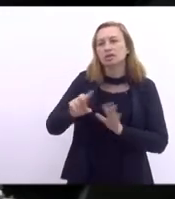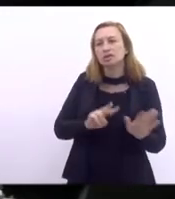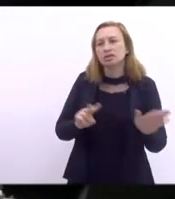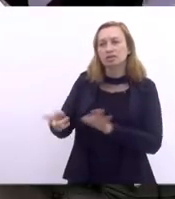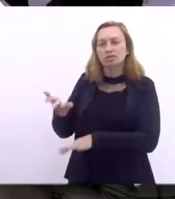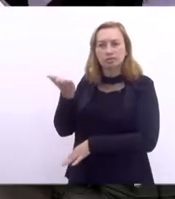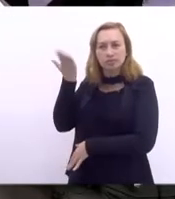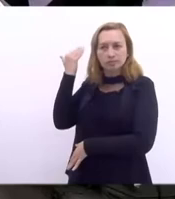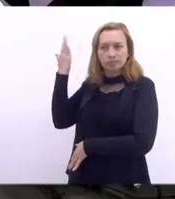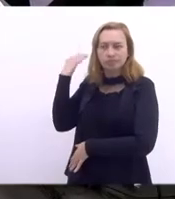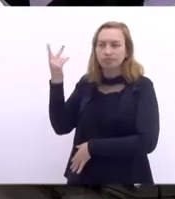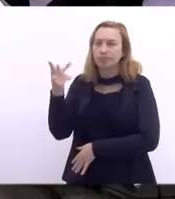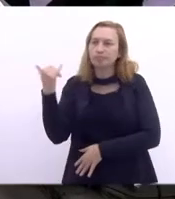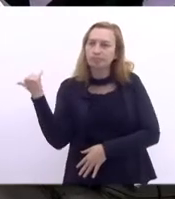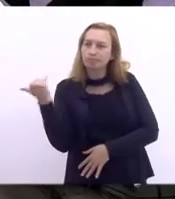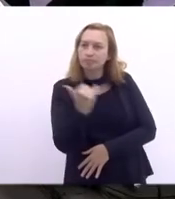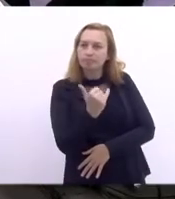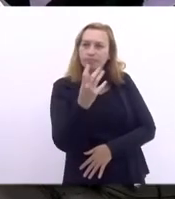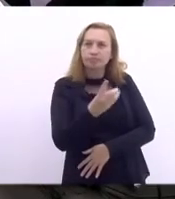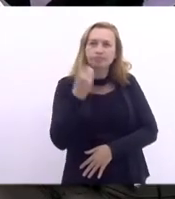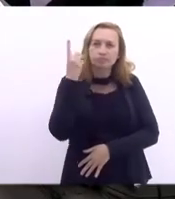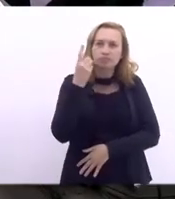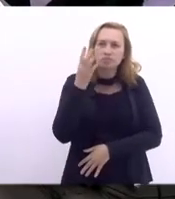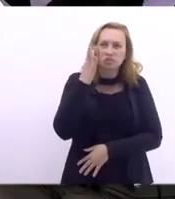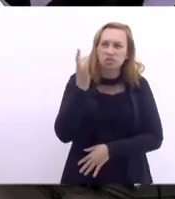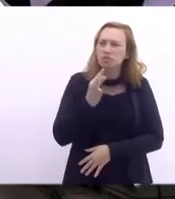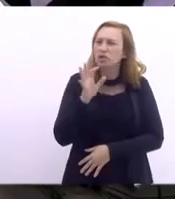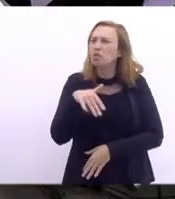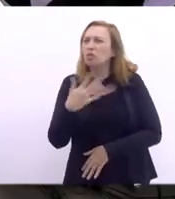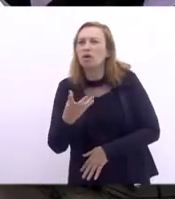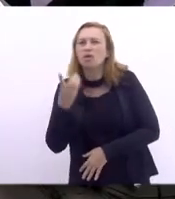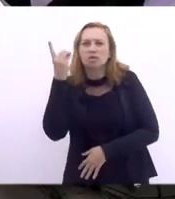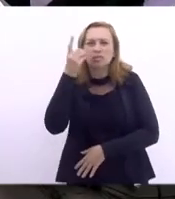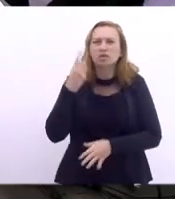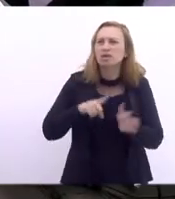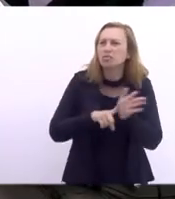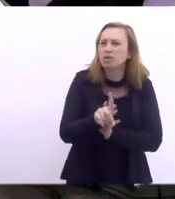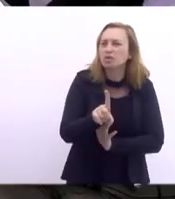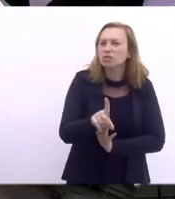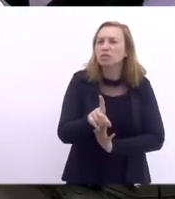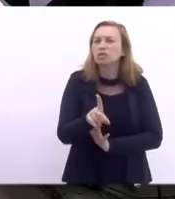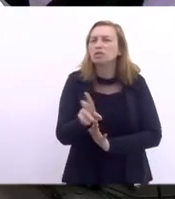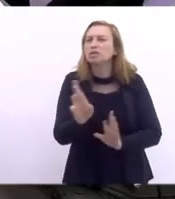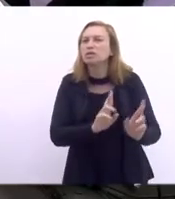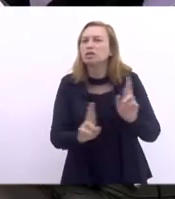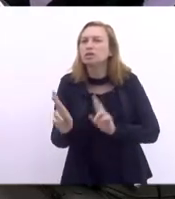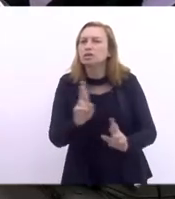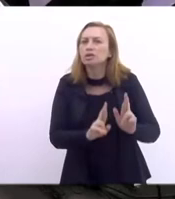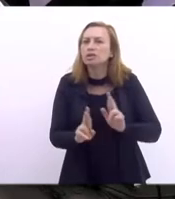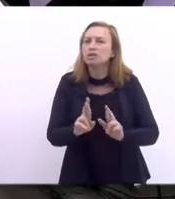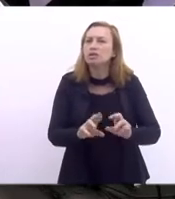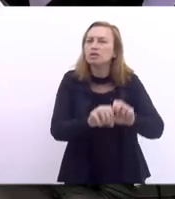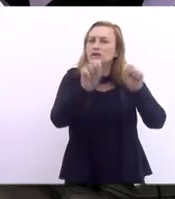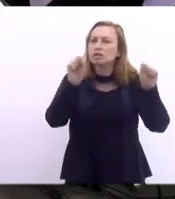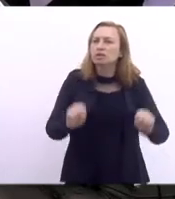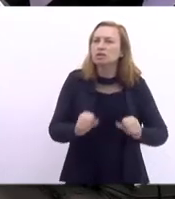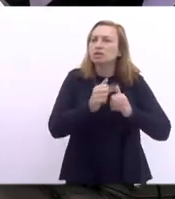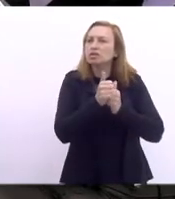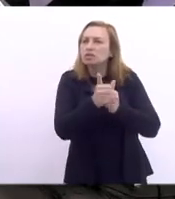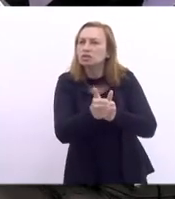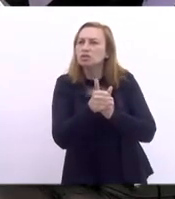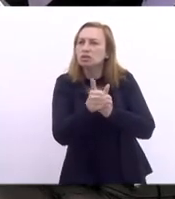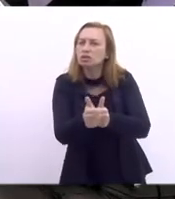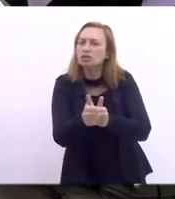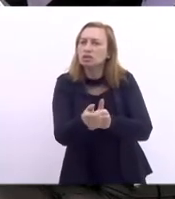ela comentou o deputado eu não sei qual foi o deputado que fez a pergunta em relação ao sistema de acompanhamento